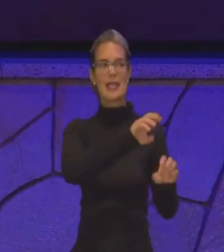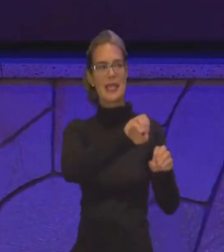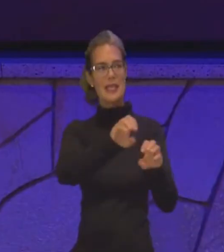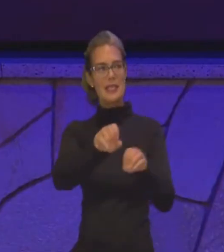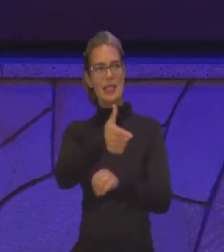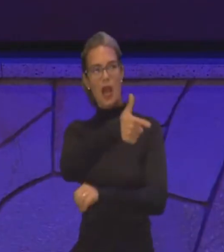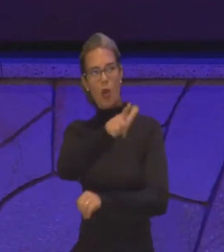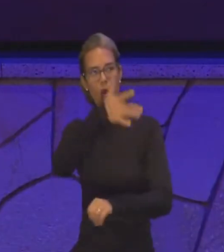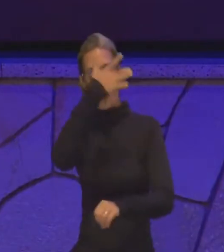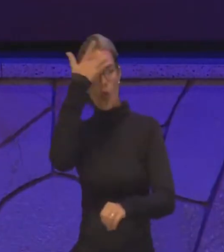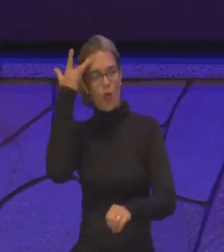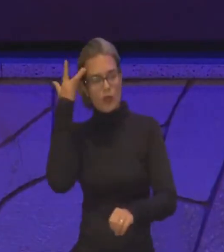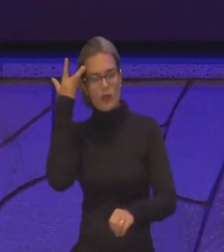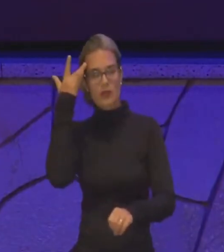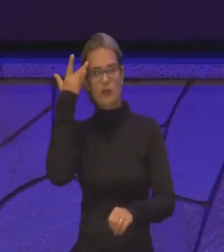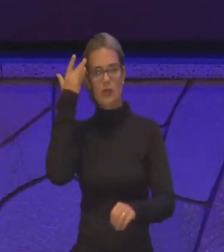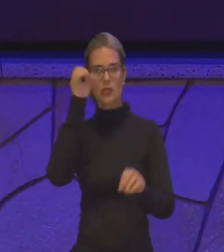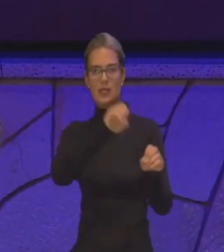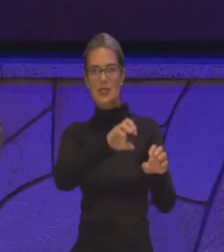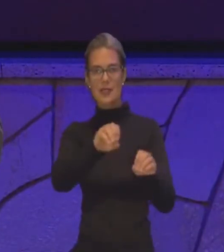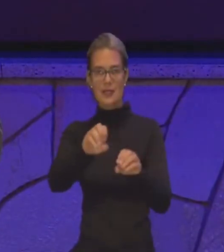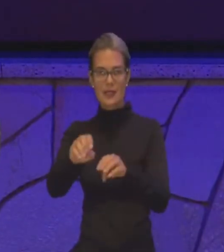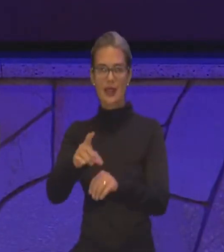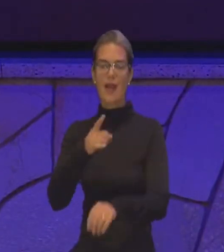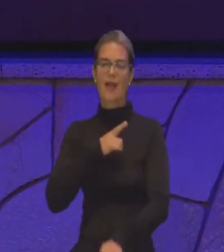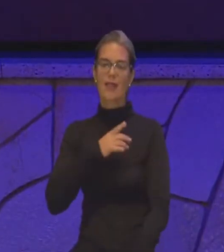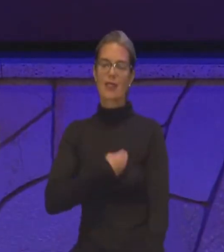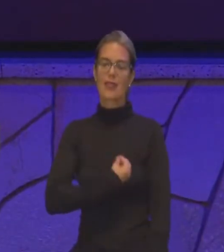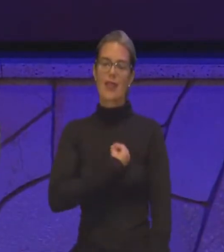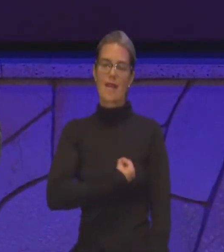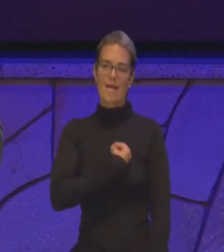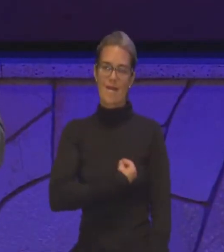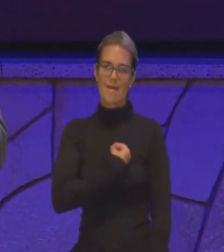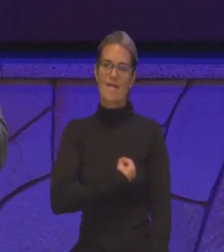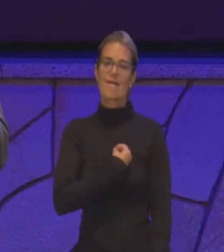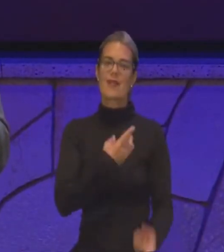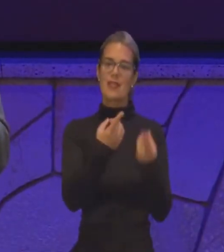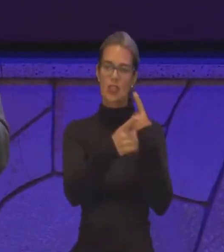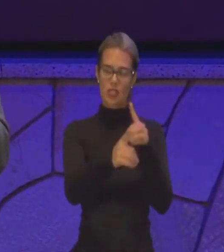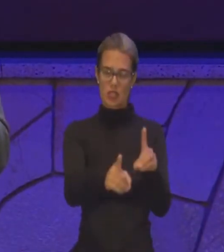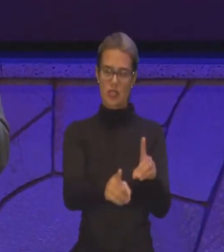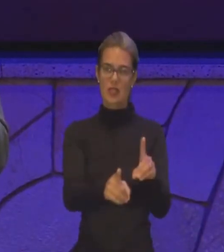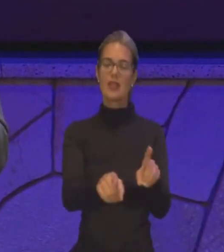discípulos, de levá-los ao batismo, ao mergulho nas águas.